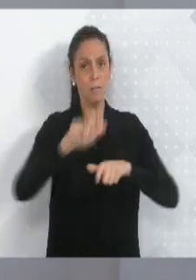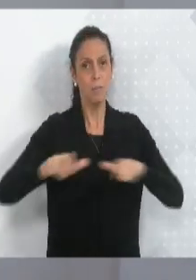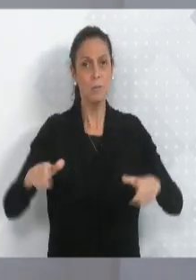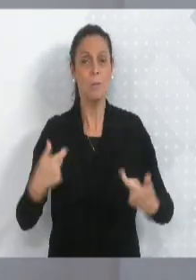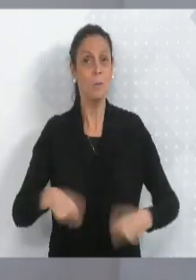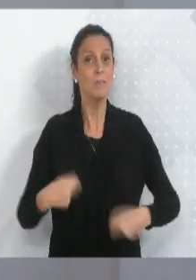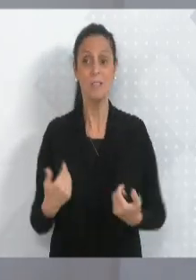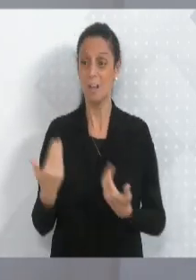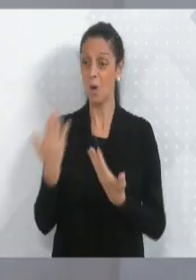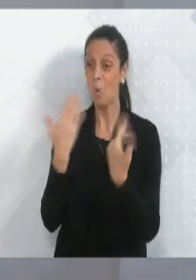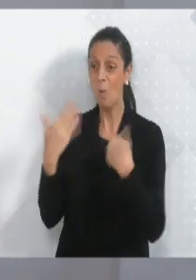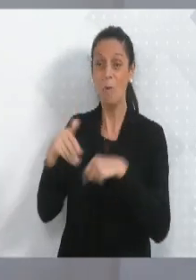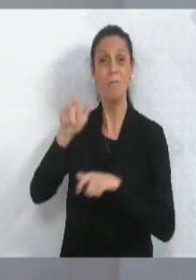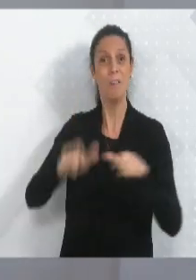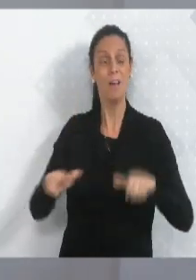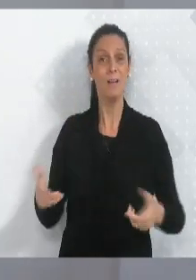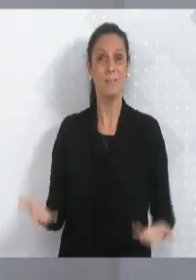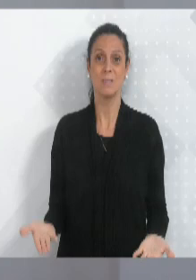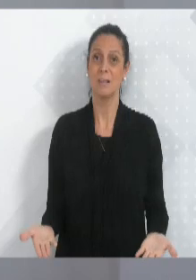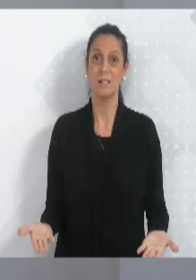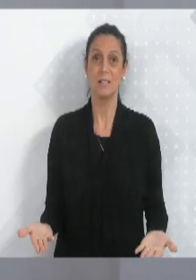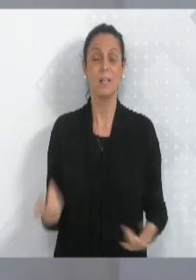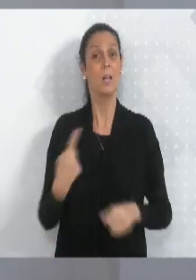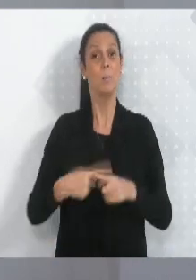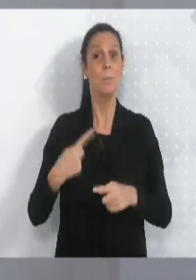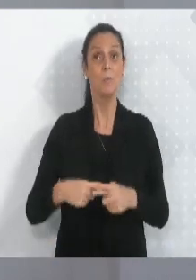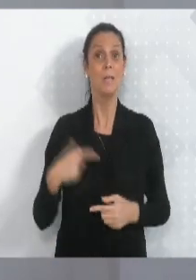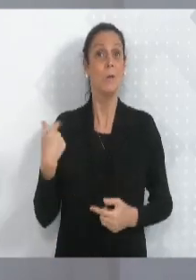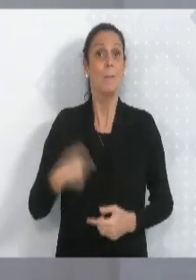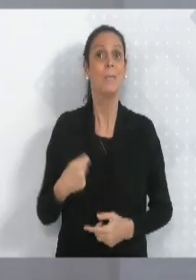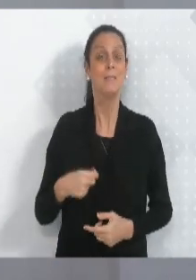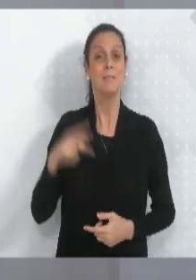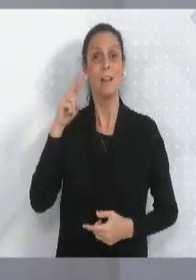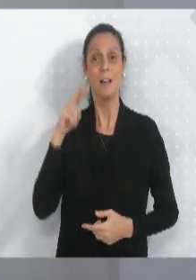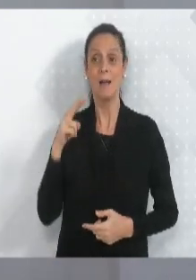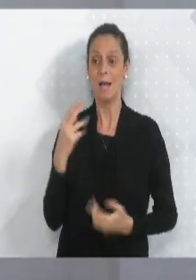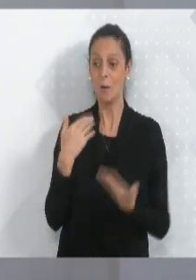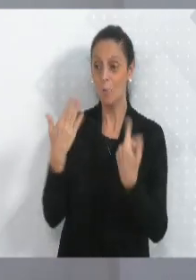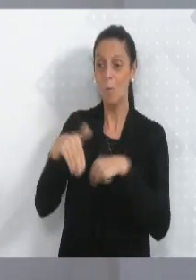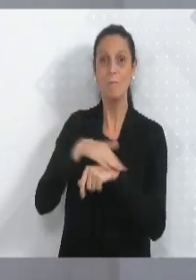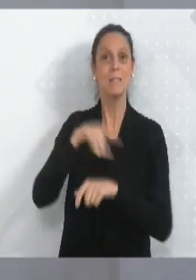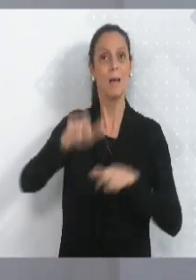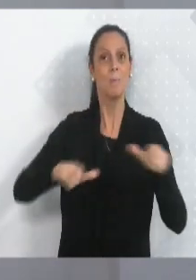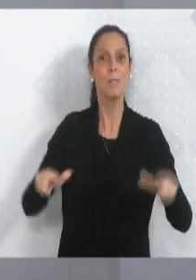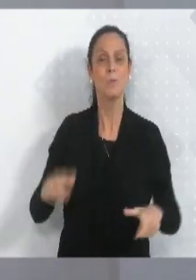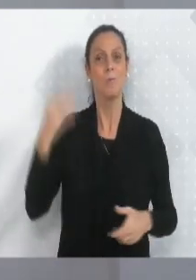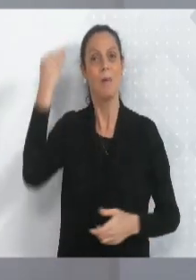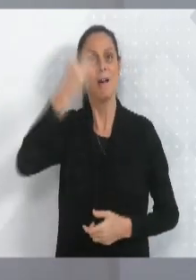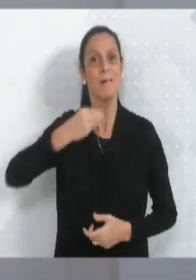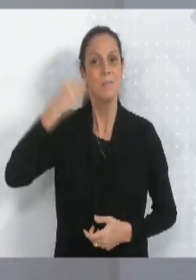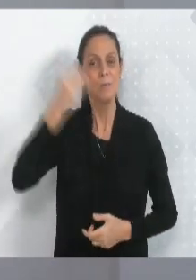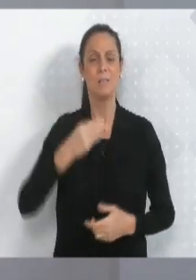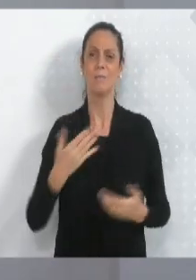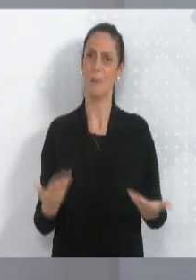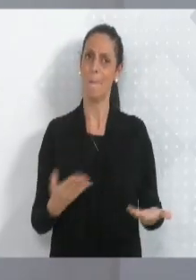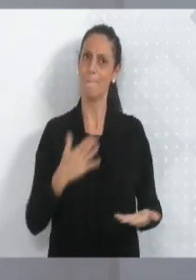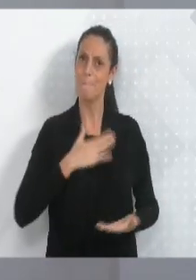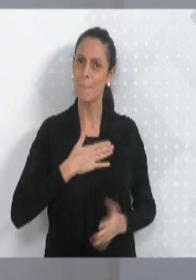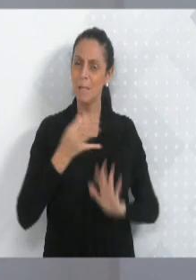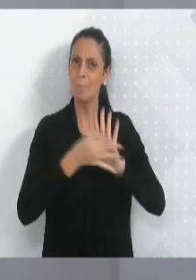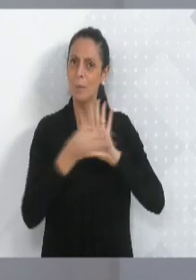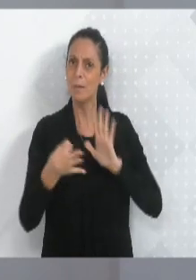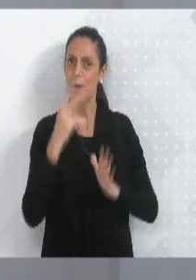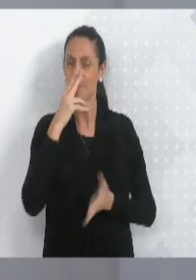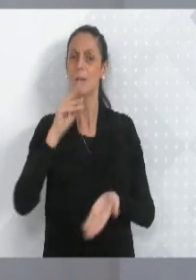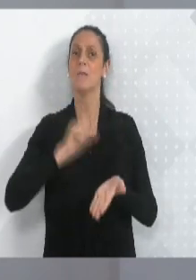um morador, porque está no dia a dia, eles vão responder a verdade. Então está faltando um pouquinho aqui de bom senso, e eu vou